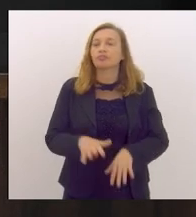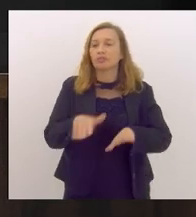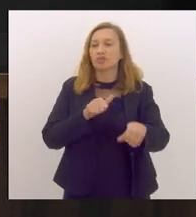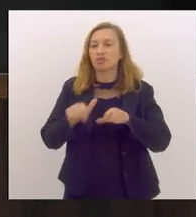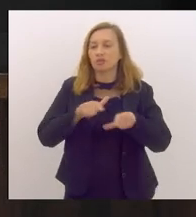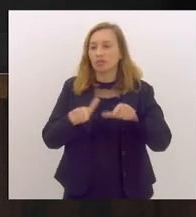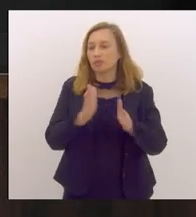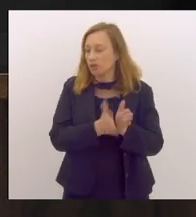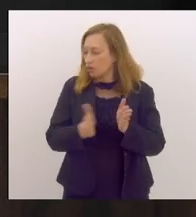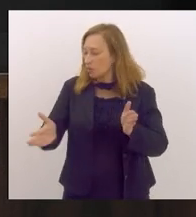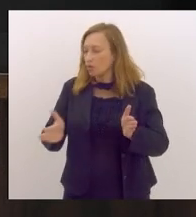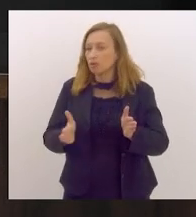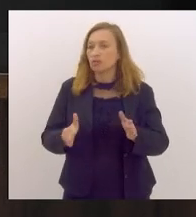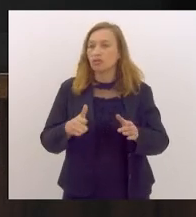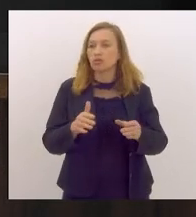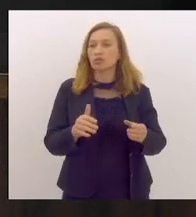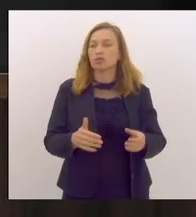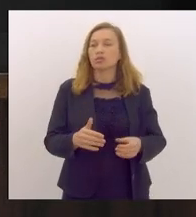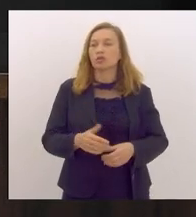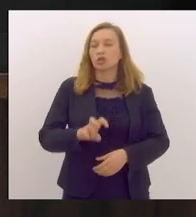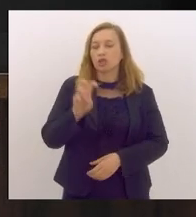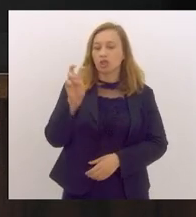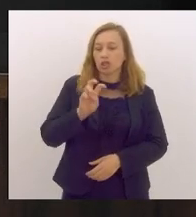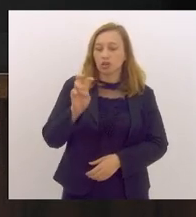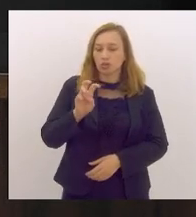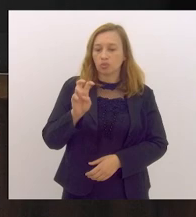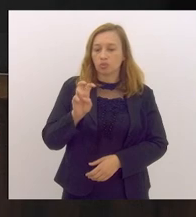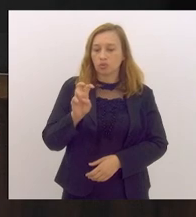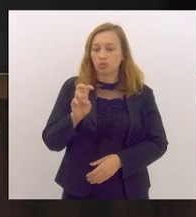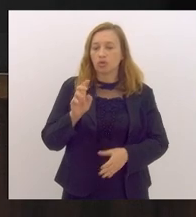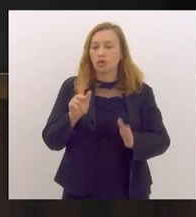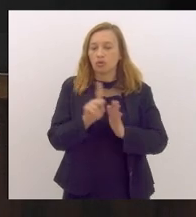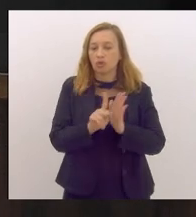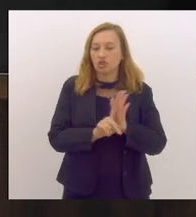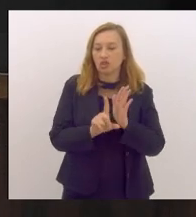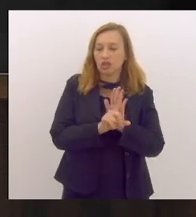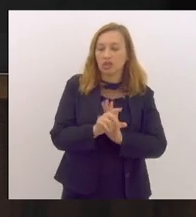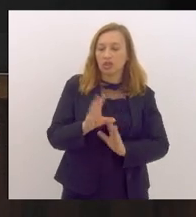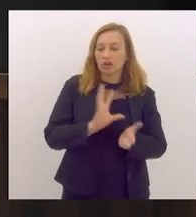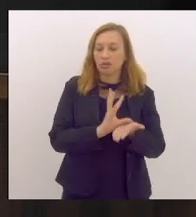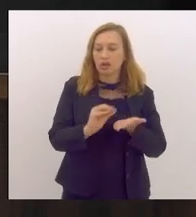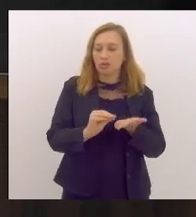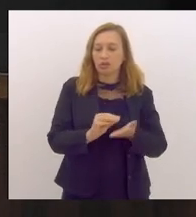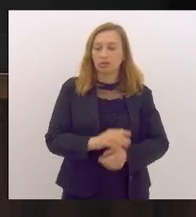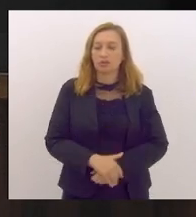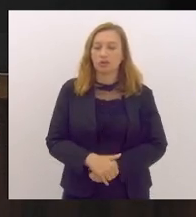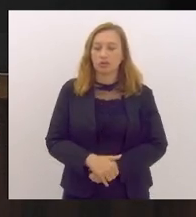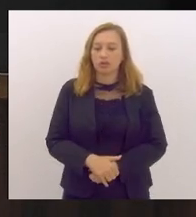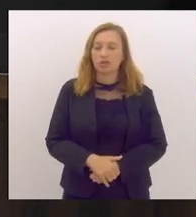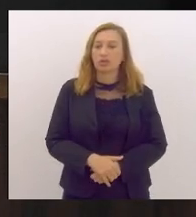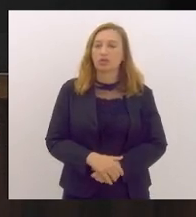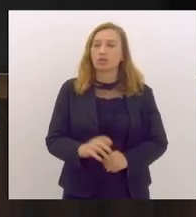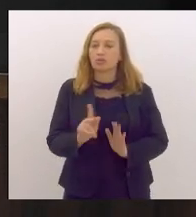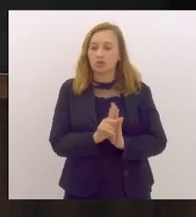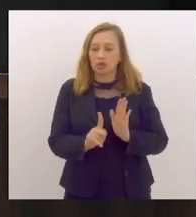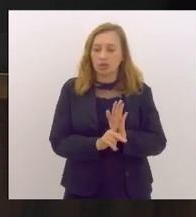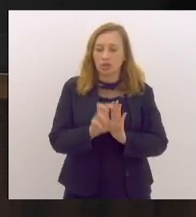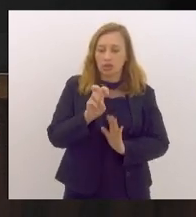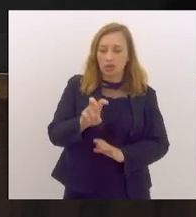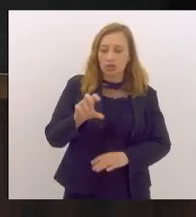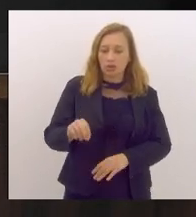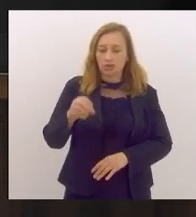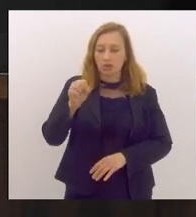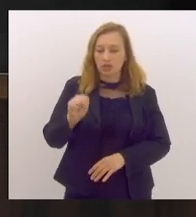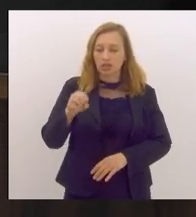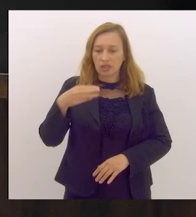os trabalhos à ordem, vamos ao quinto projeto de lei da pauta. Projeto de lei